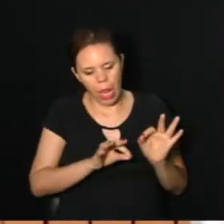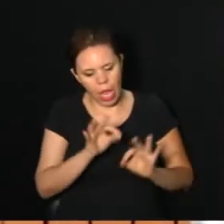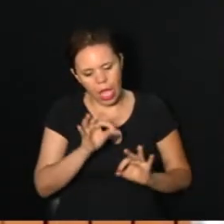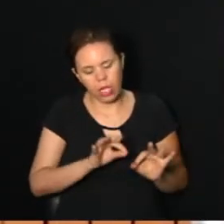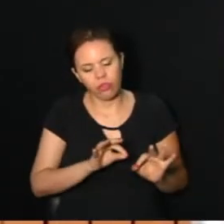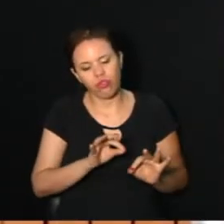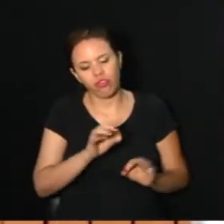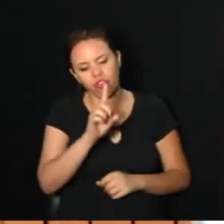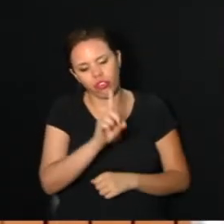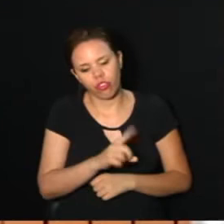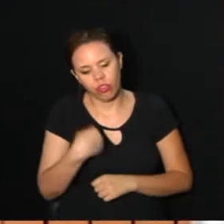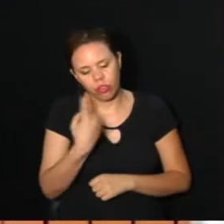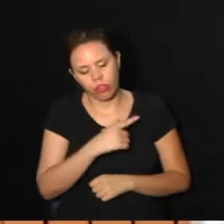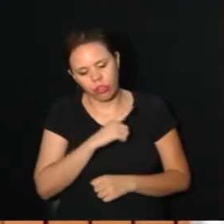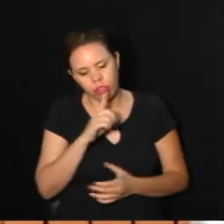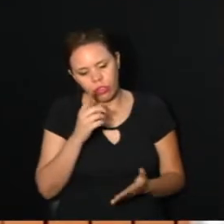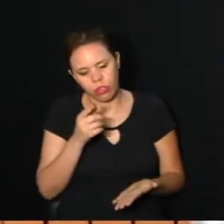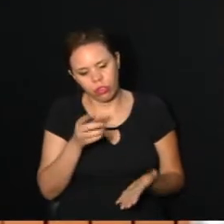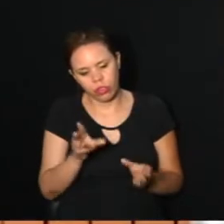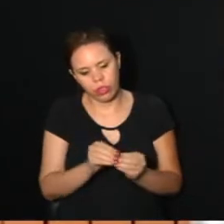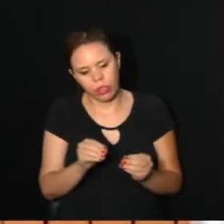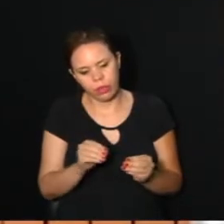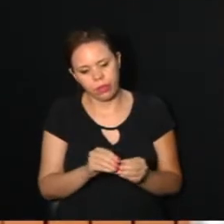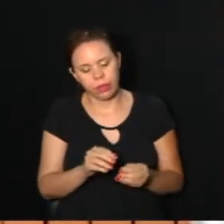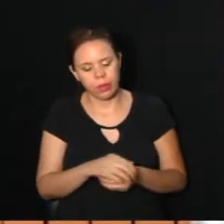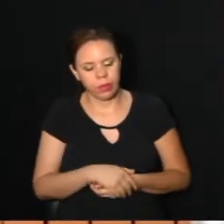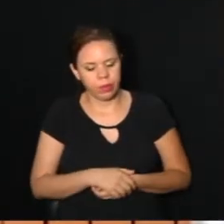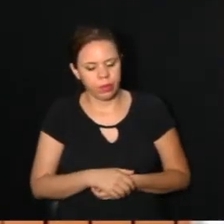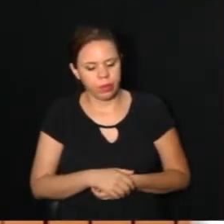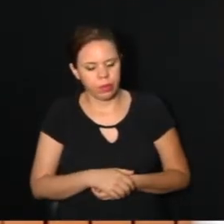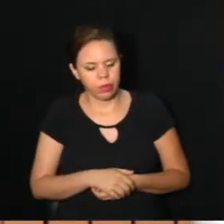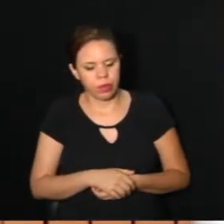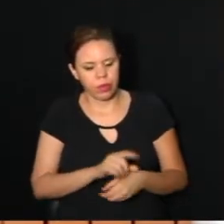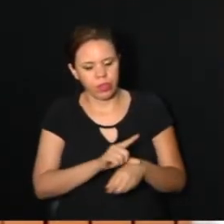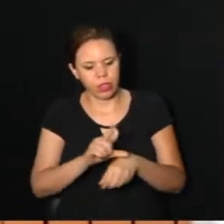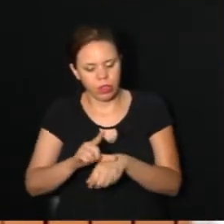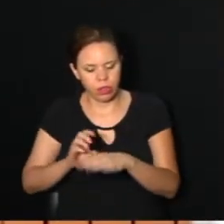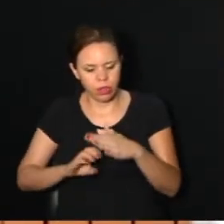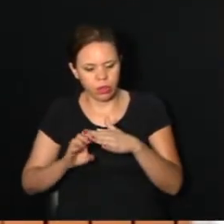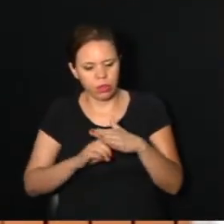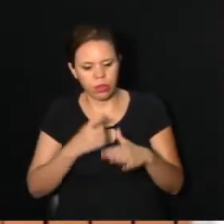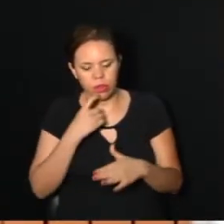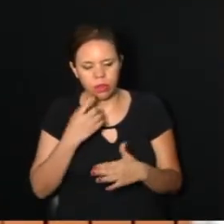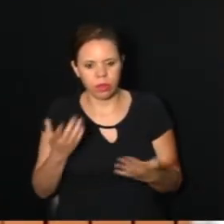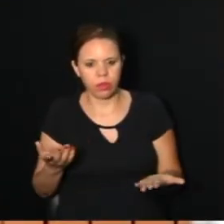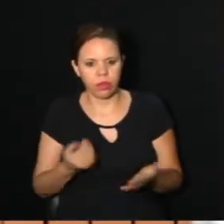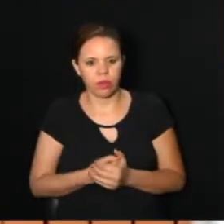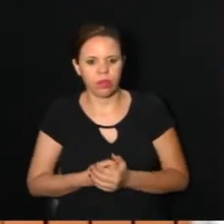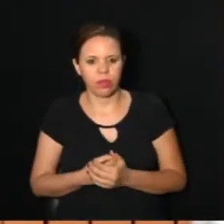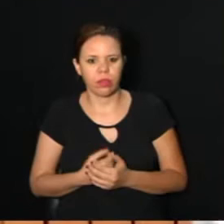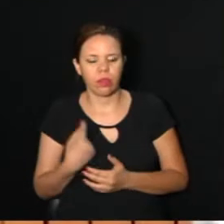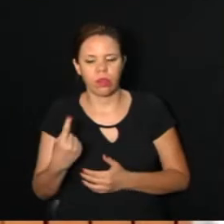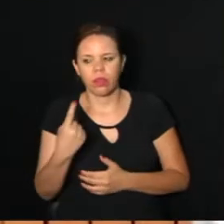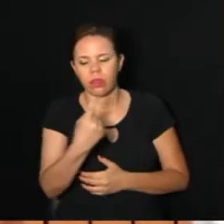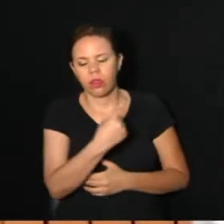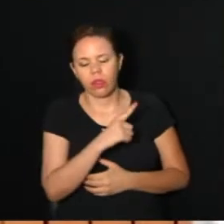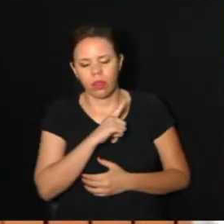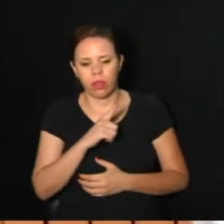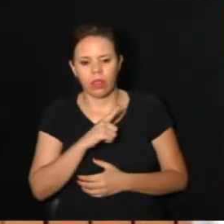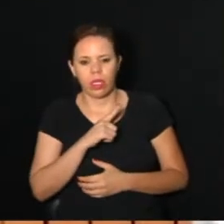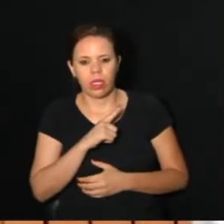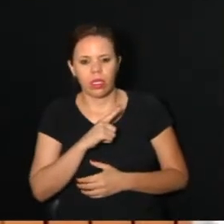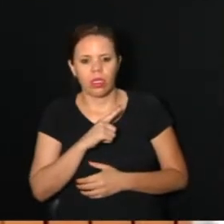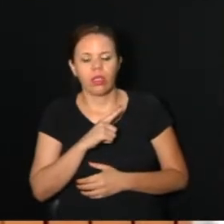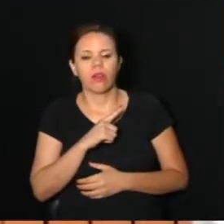que nós tínhamos que ter definido, muito bem definido, os comércios, as empresas de Campinas, cada uma sendo